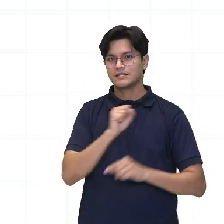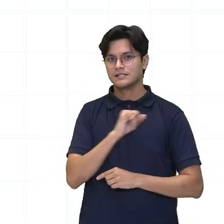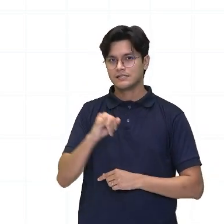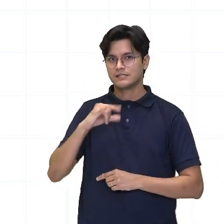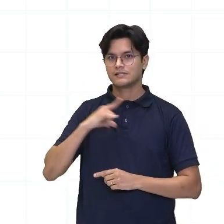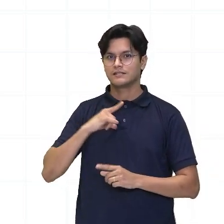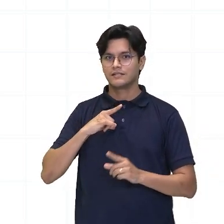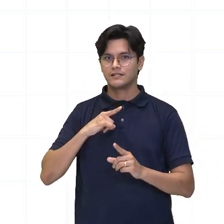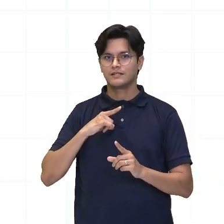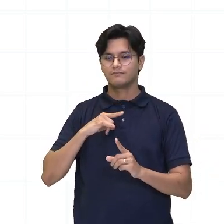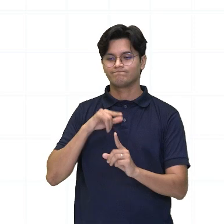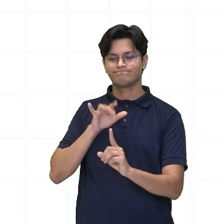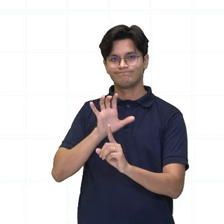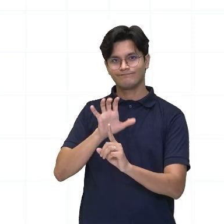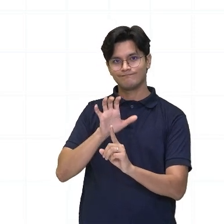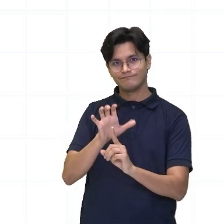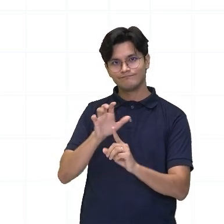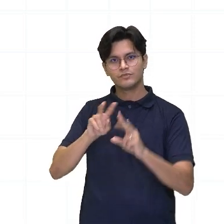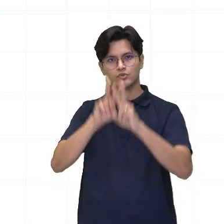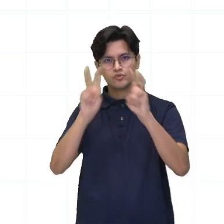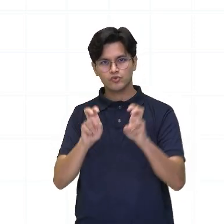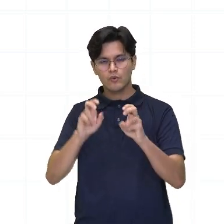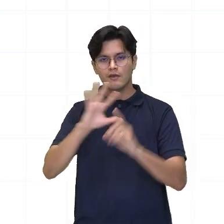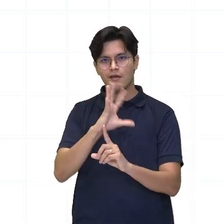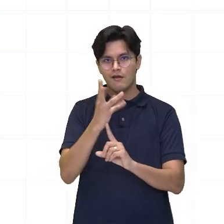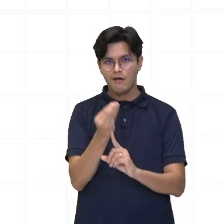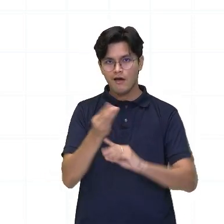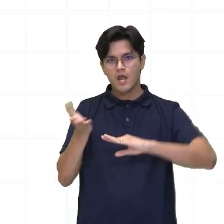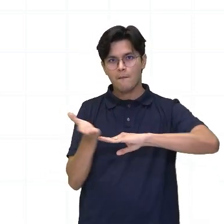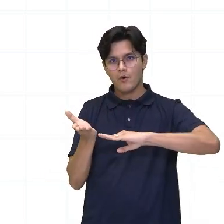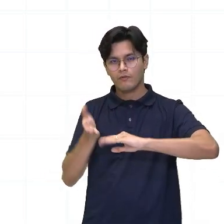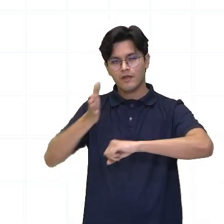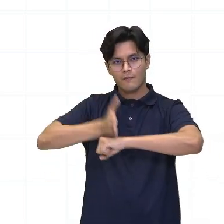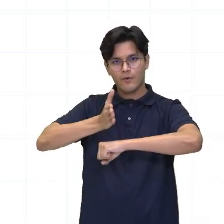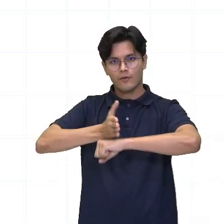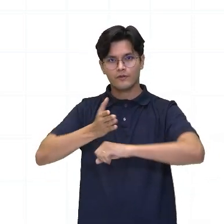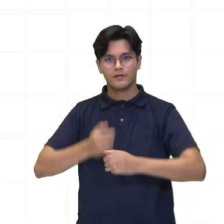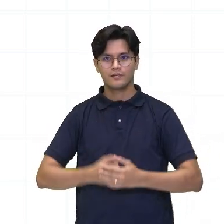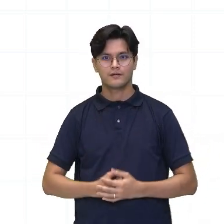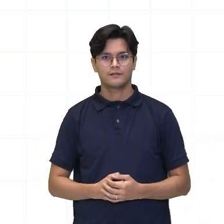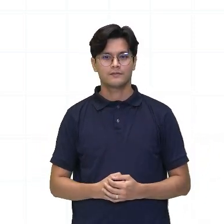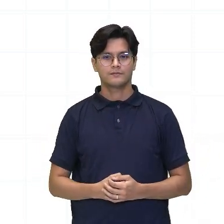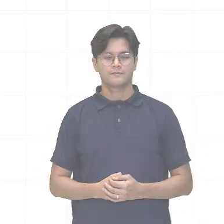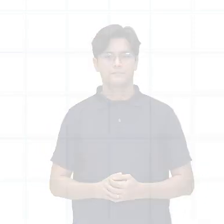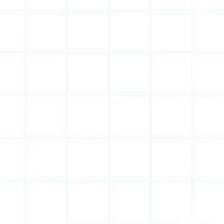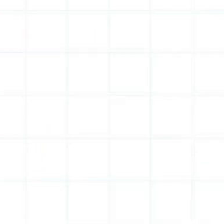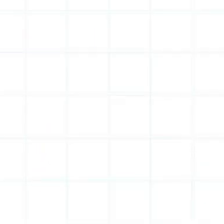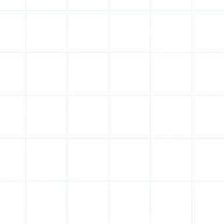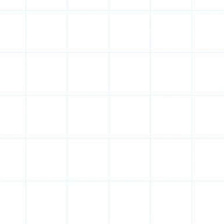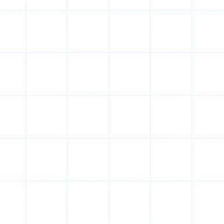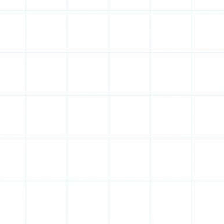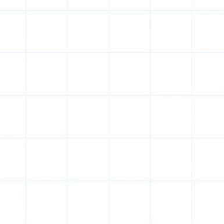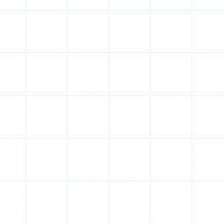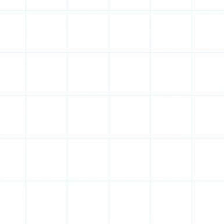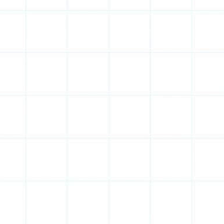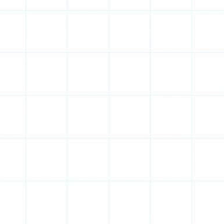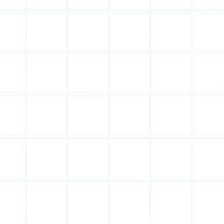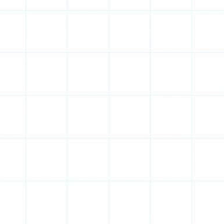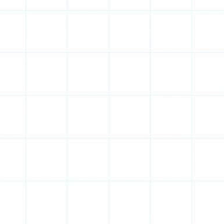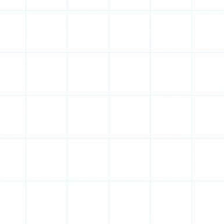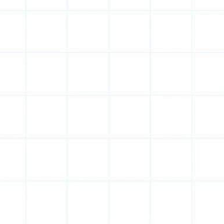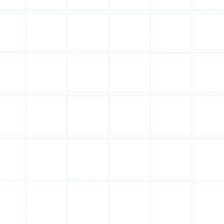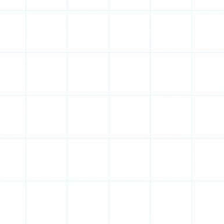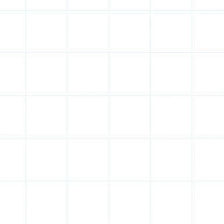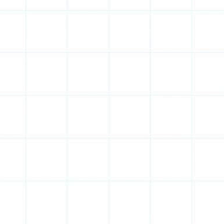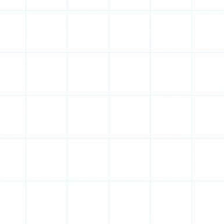uma arte moderna, contemporânea, os espectadores, ao analisarem um objeto, eles ficam assim, isso